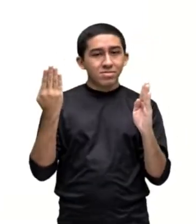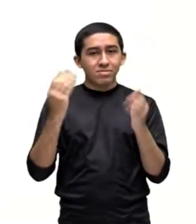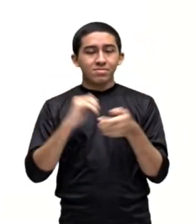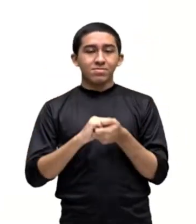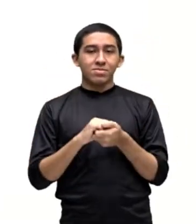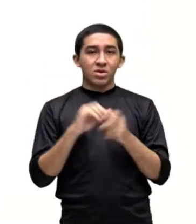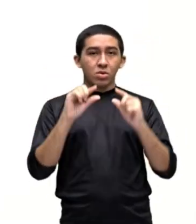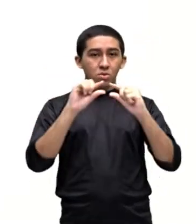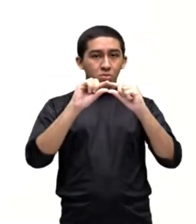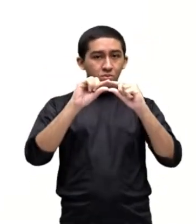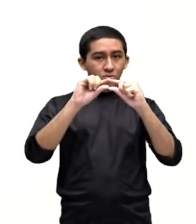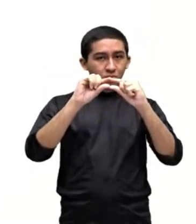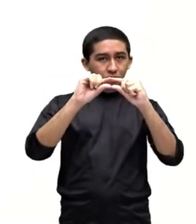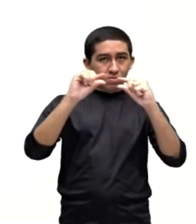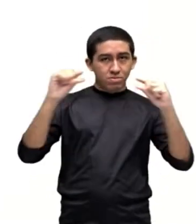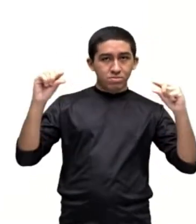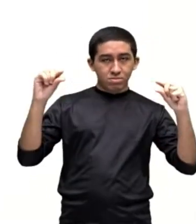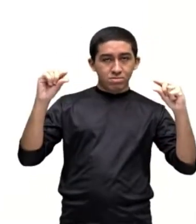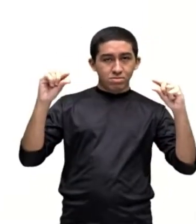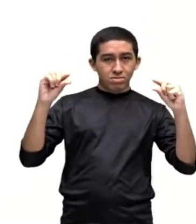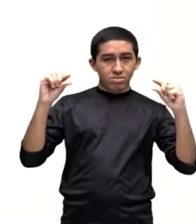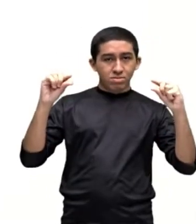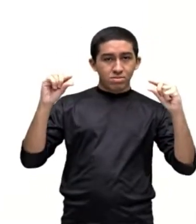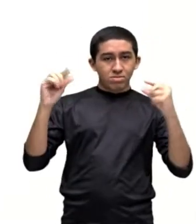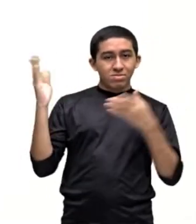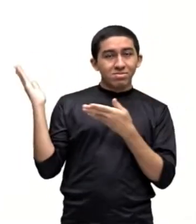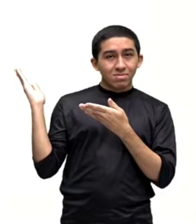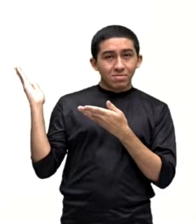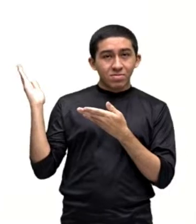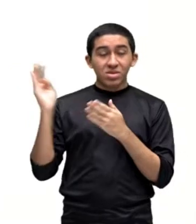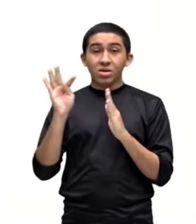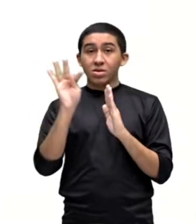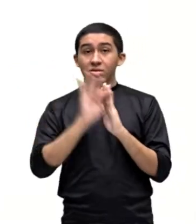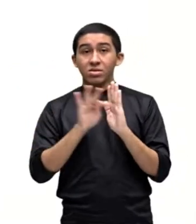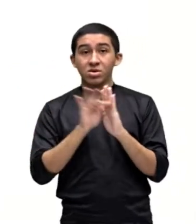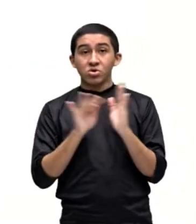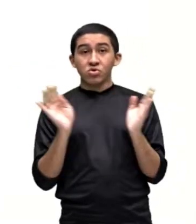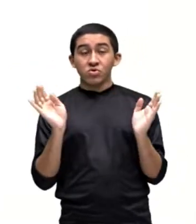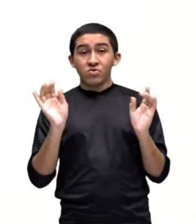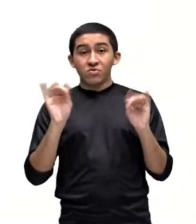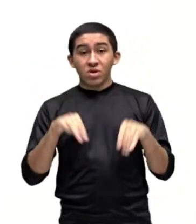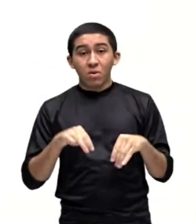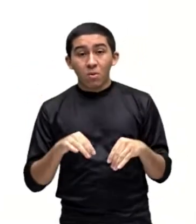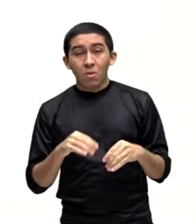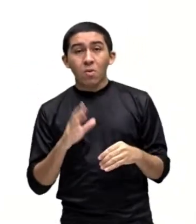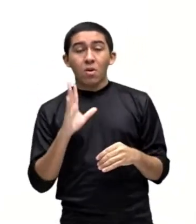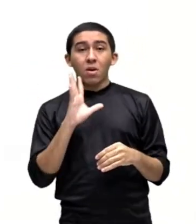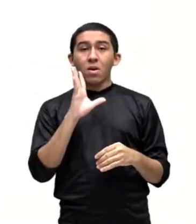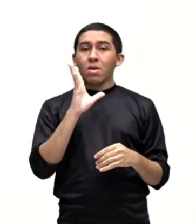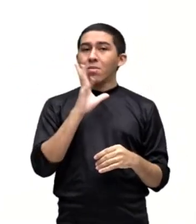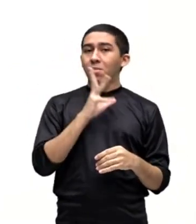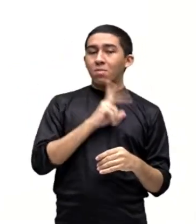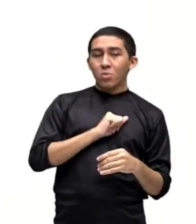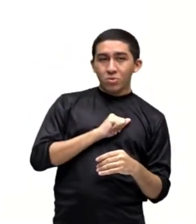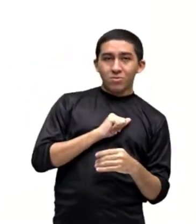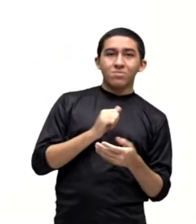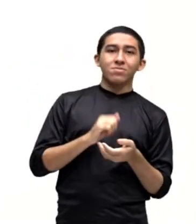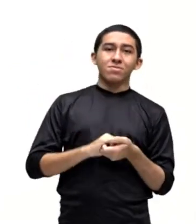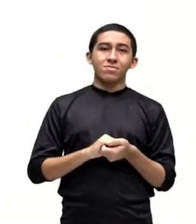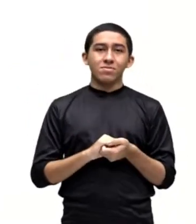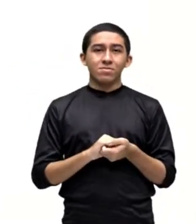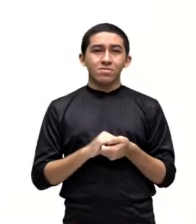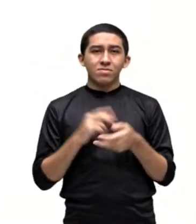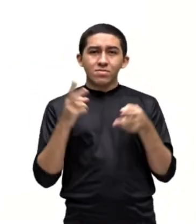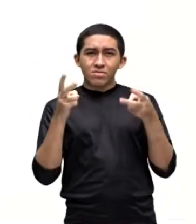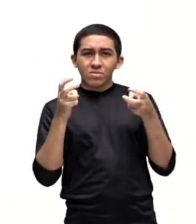né? Burra como uma porta. E aí o texto finaliza um amor. Então nota, será